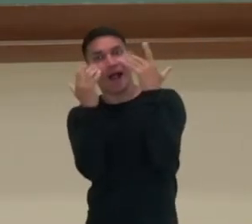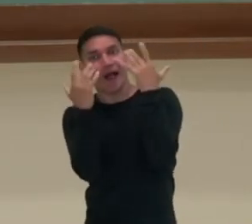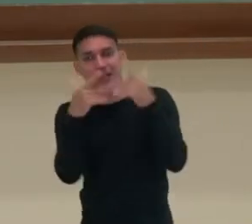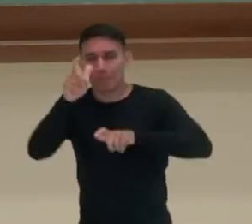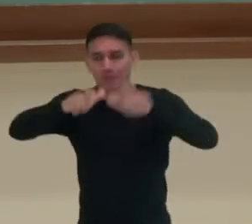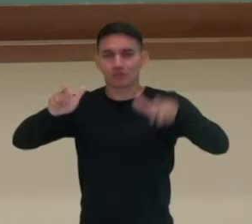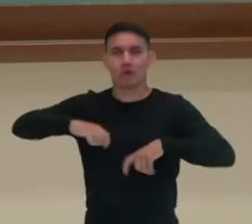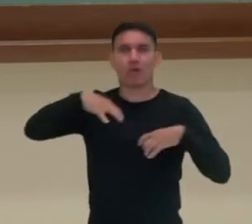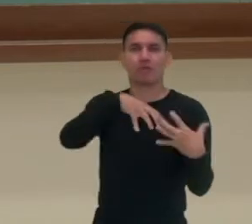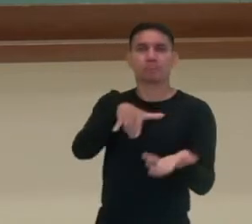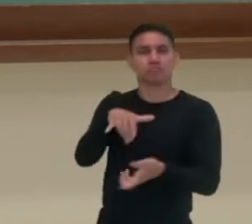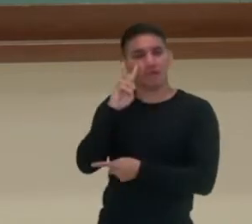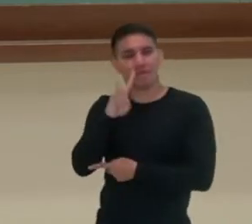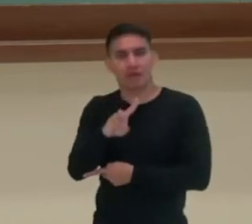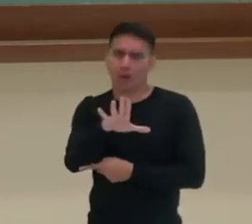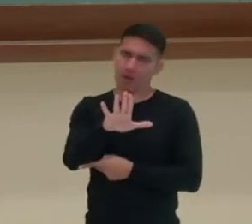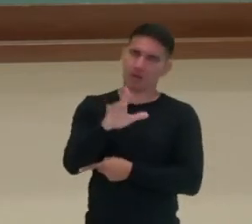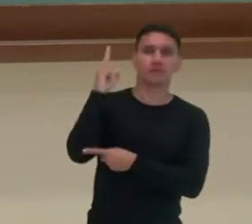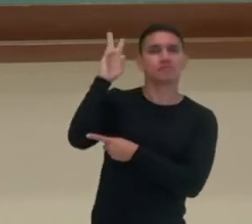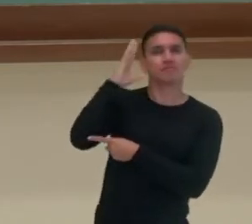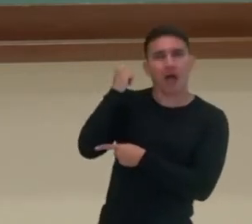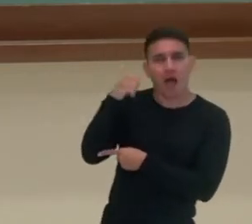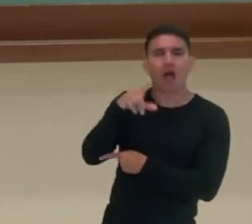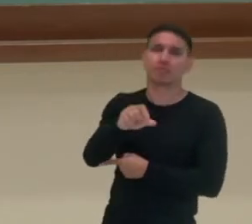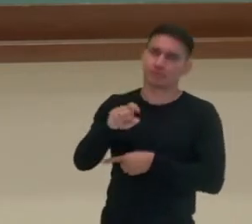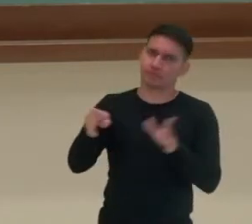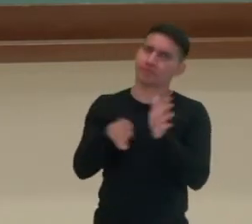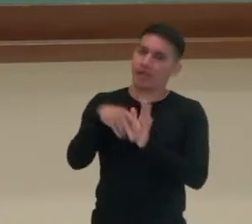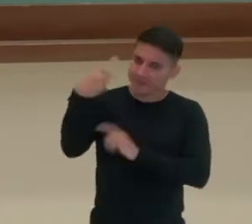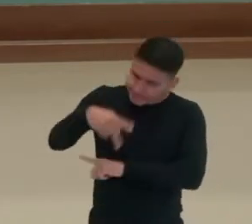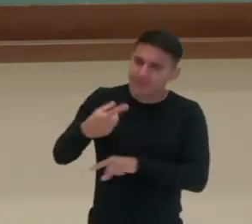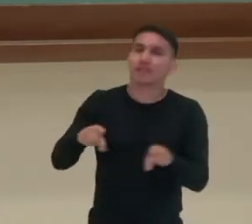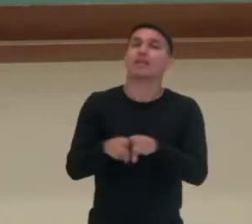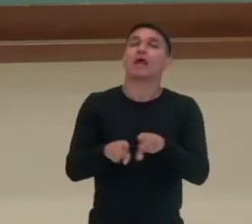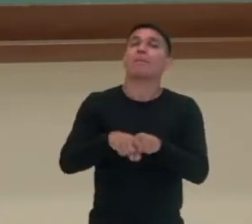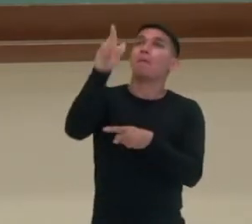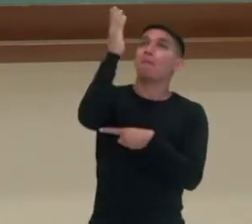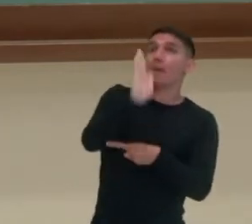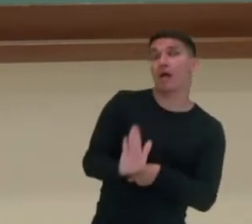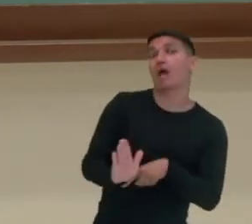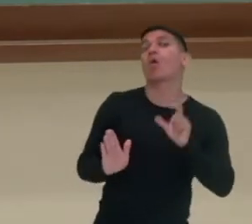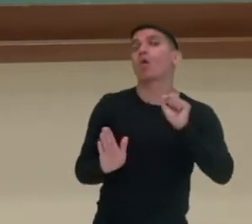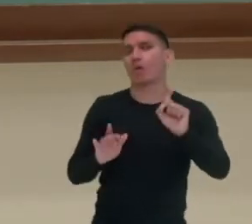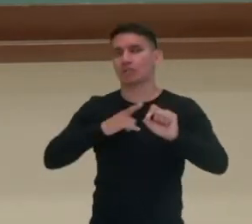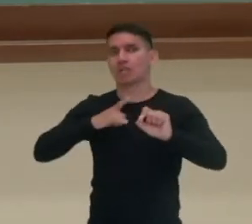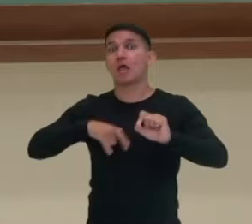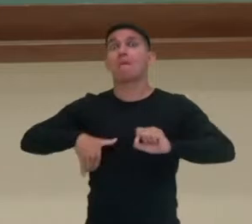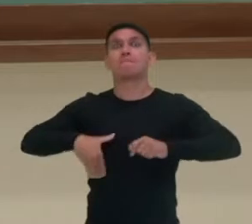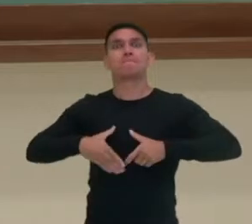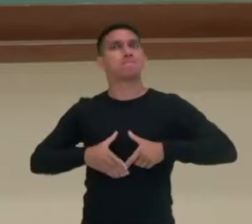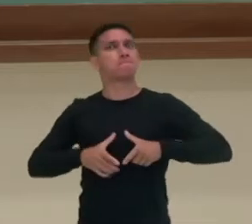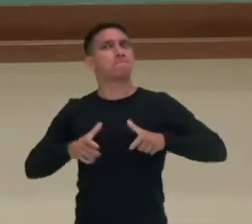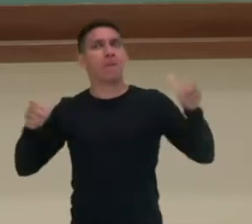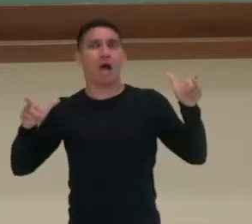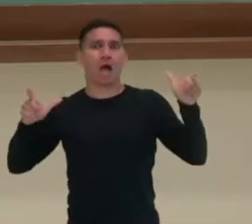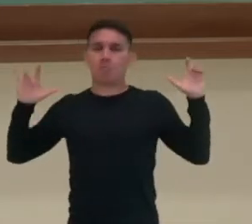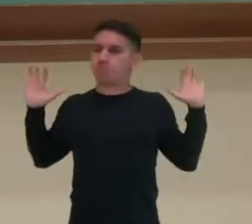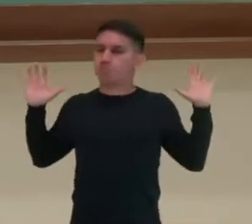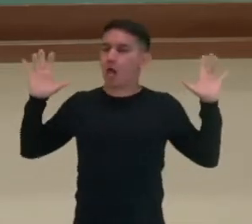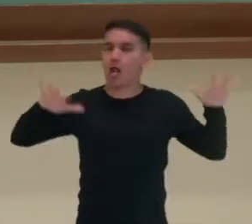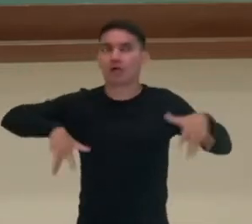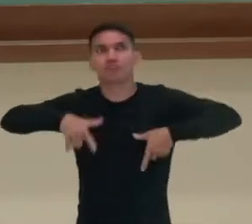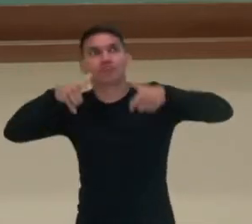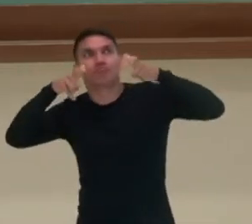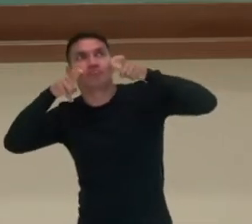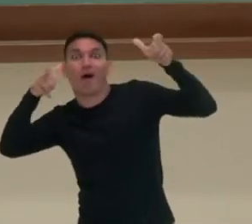mundo. Mas você sabia que aqui também no Brasil se concentra o maior espetáculo